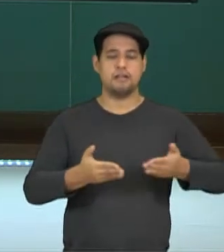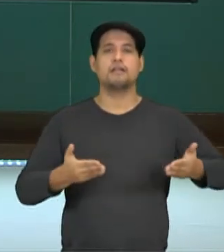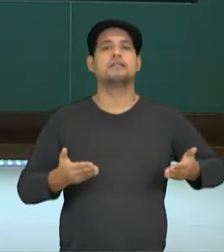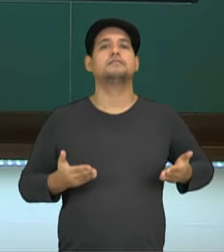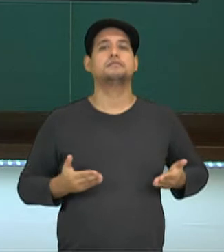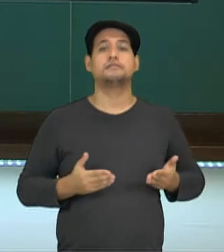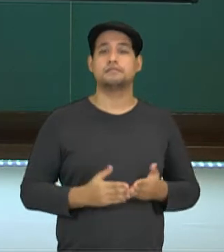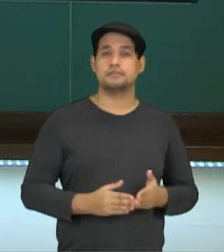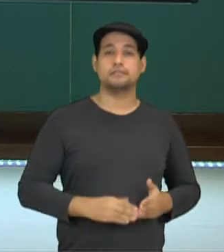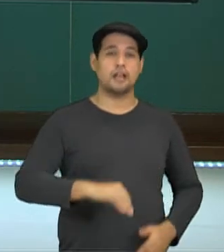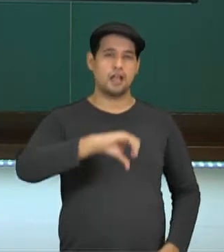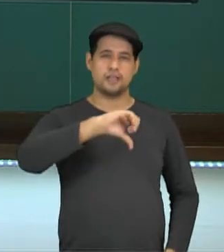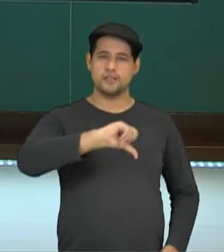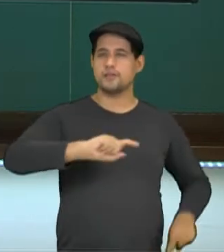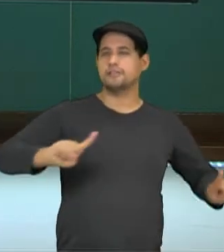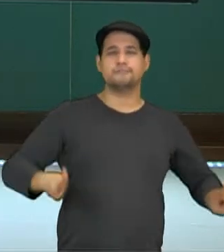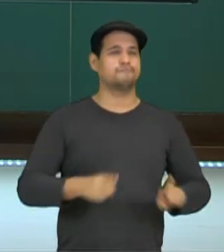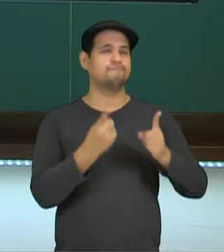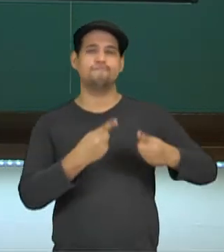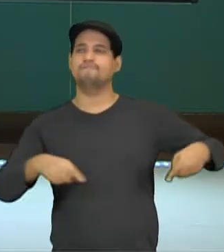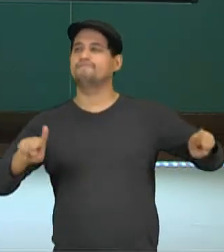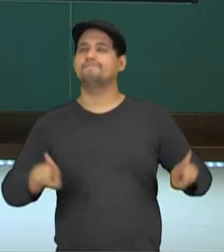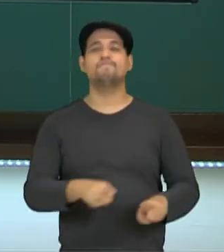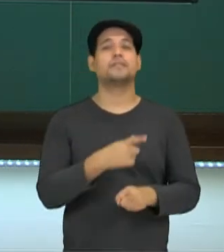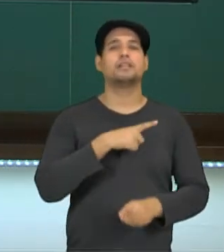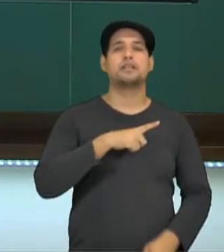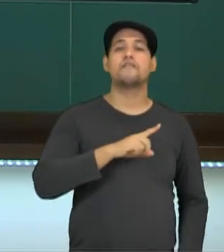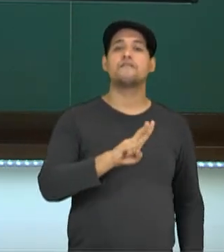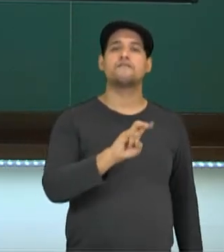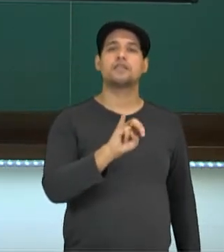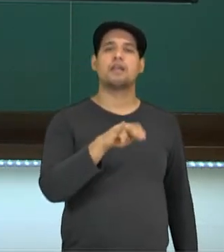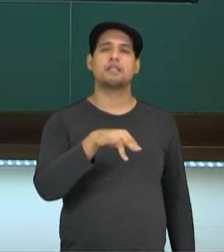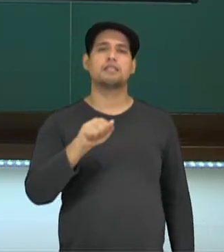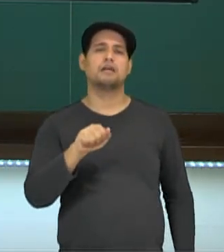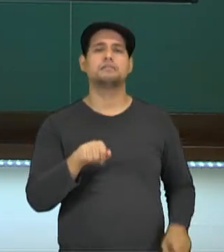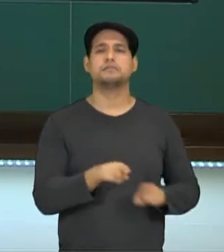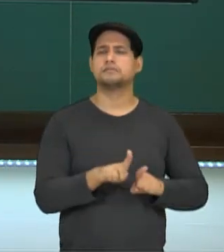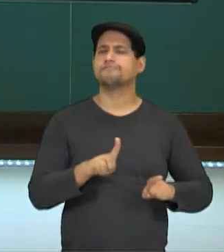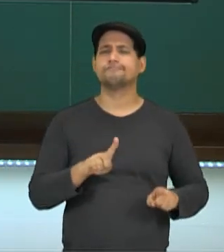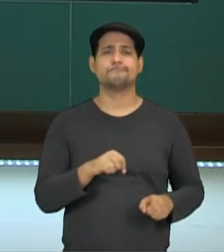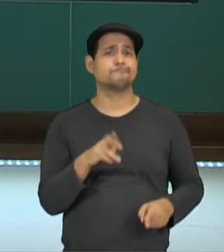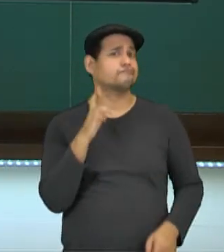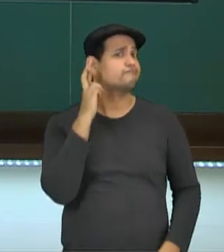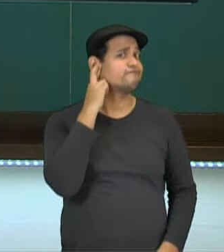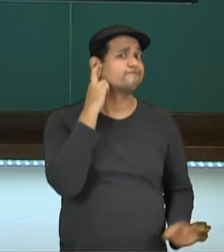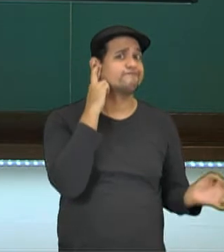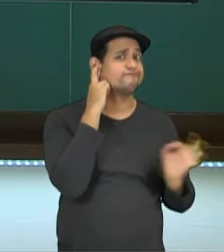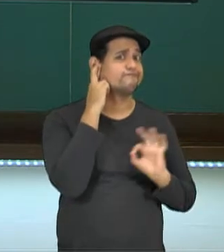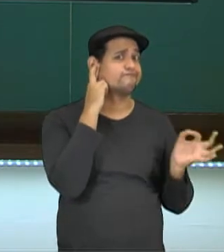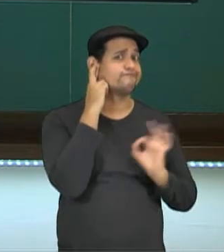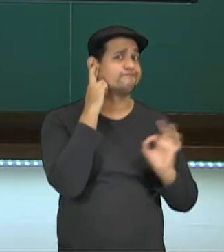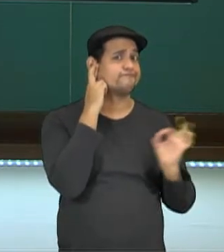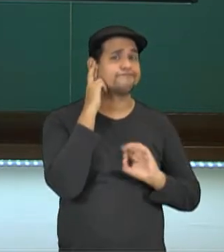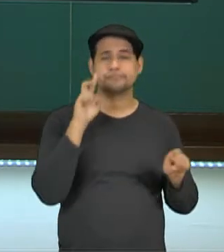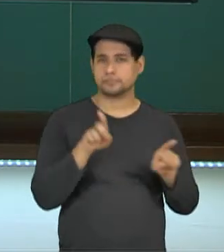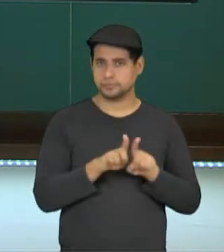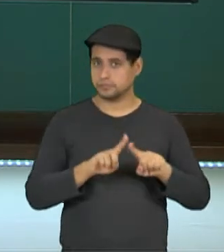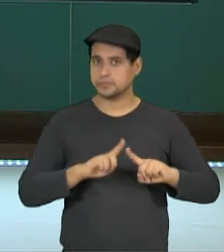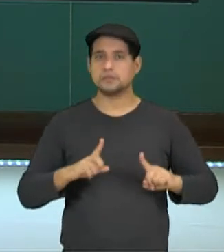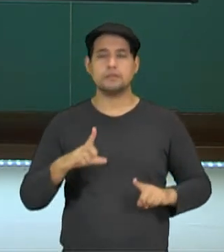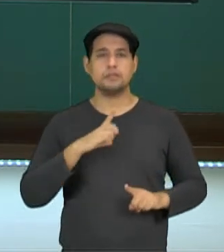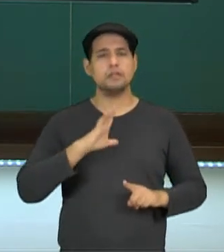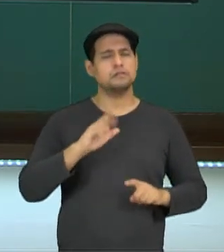Nona Sinfonia em Viena, uma das suas obras-primas, mesmo sem ouvir. Então, ele, além